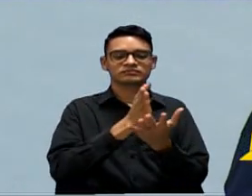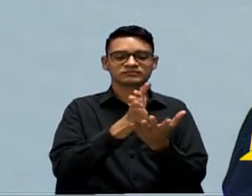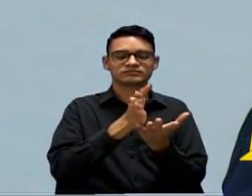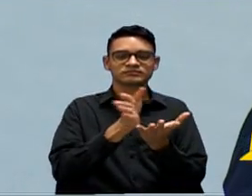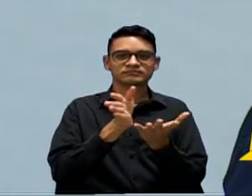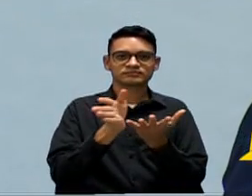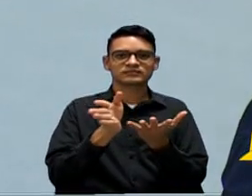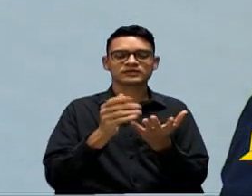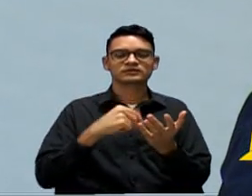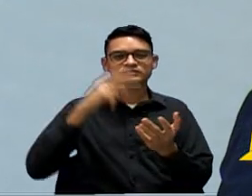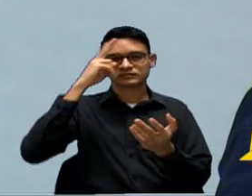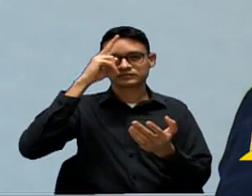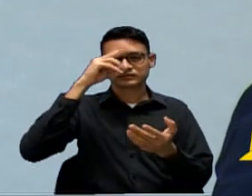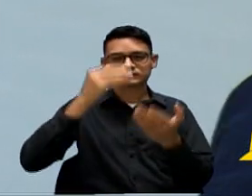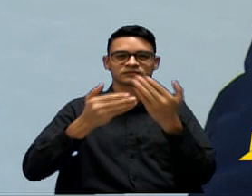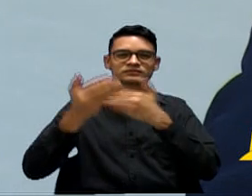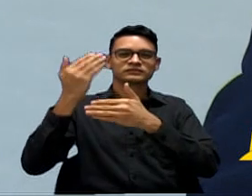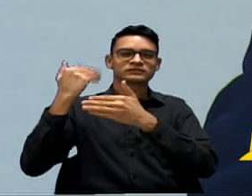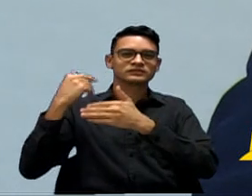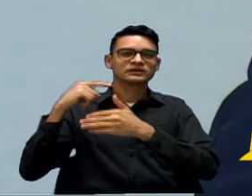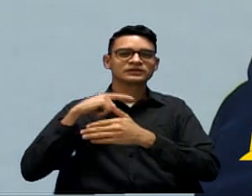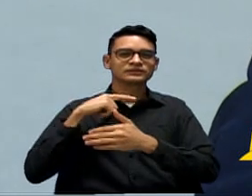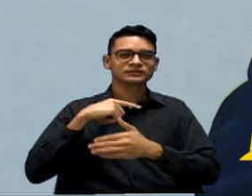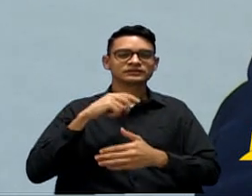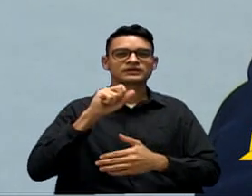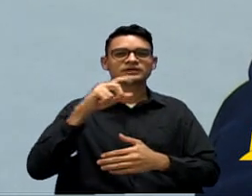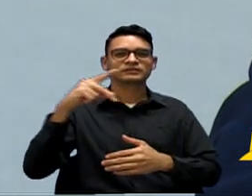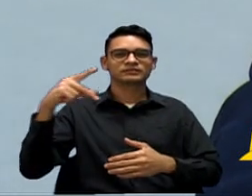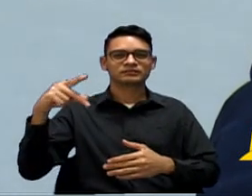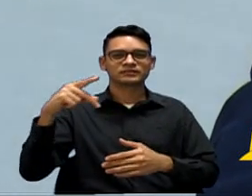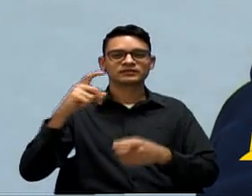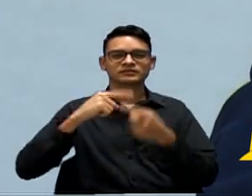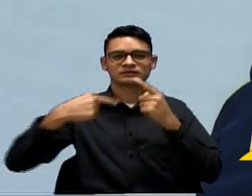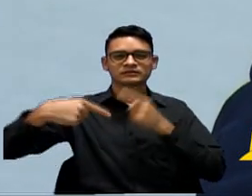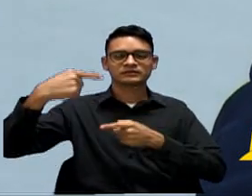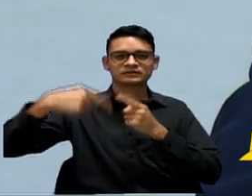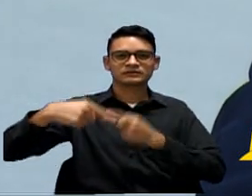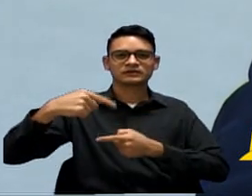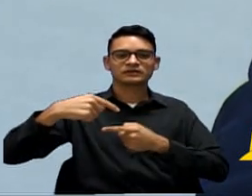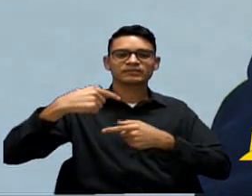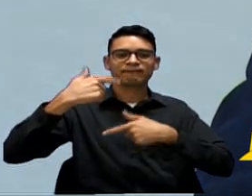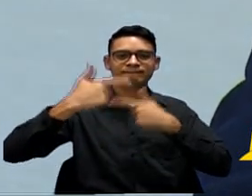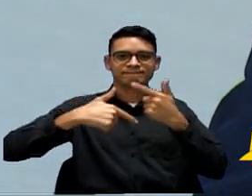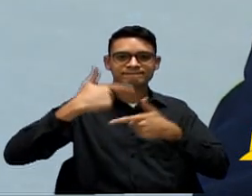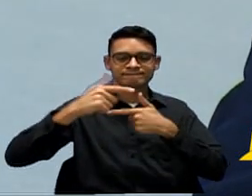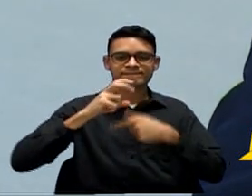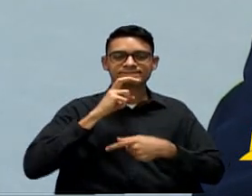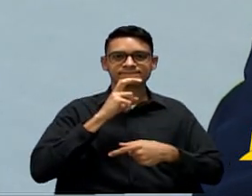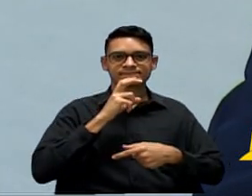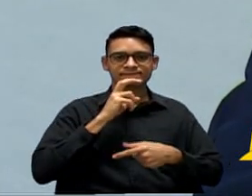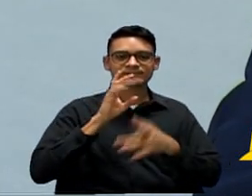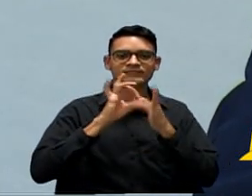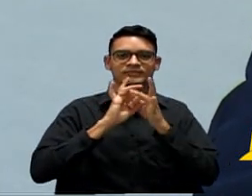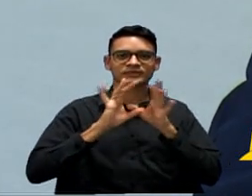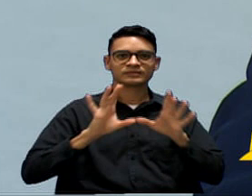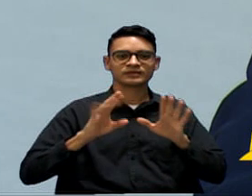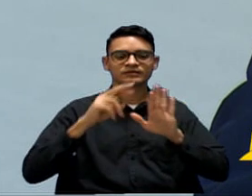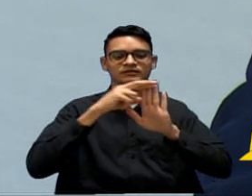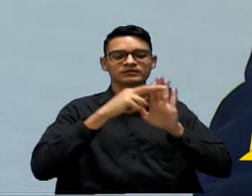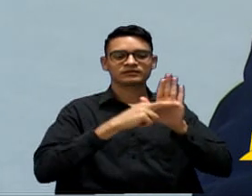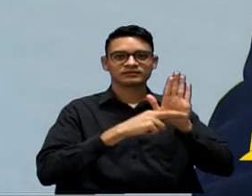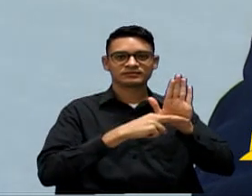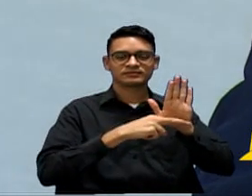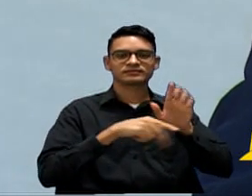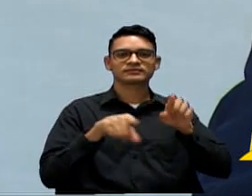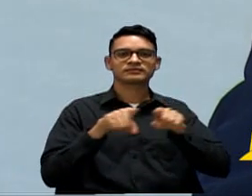Né? Eu lembro aqui quando nós tivemos na discussão dos aplicativos aqui em Sorocaba, né? Que era para trabalhar aqui em Sorocaba, liberar e regulamentar